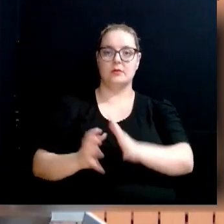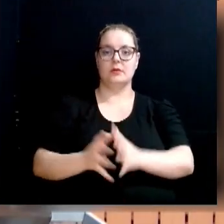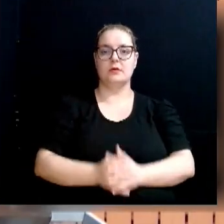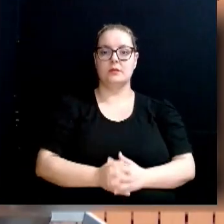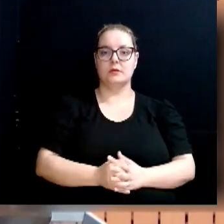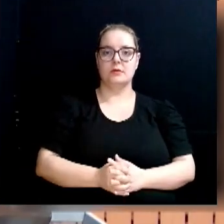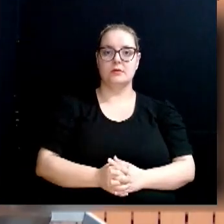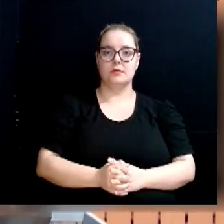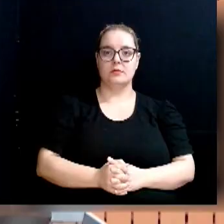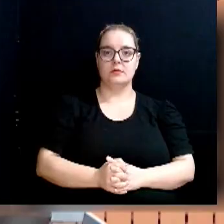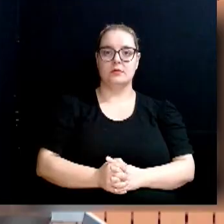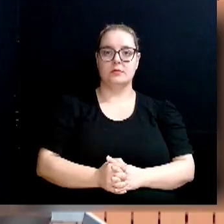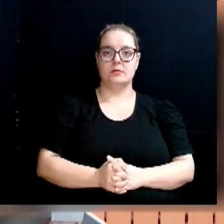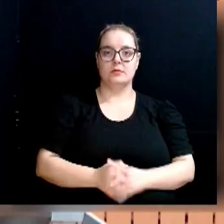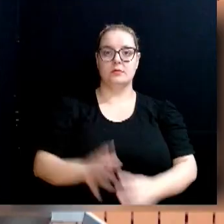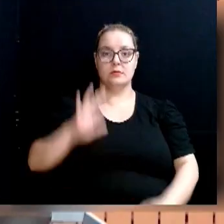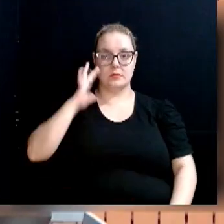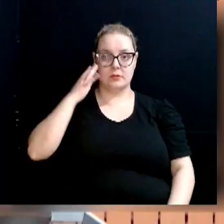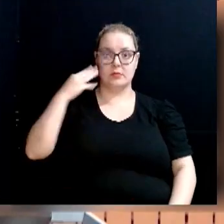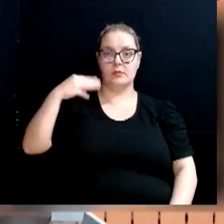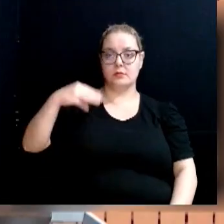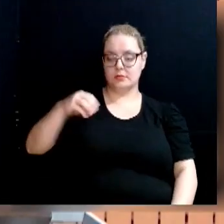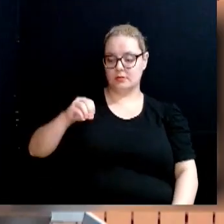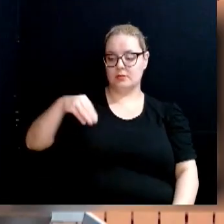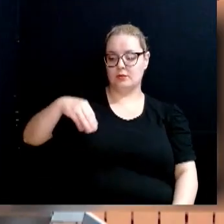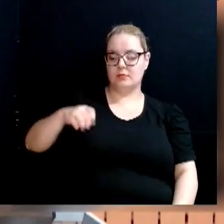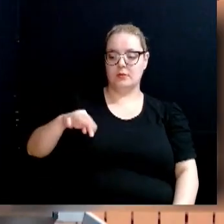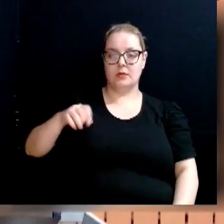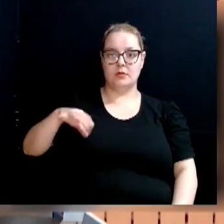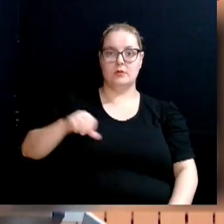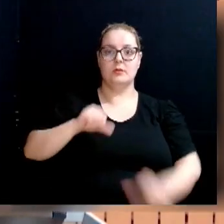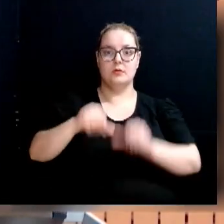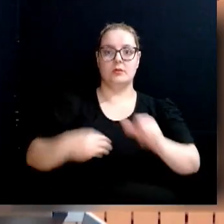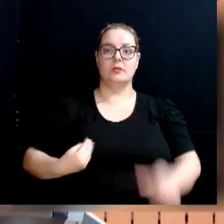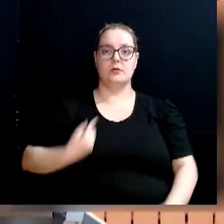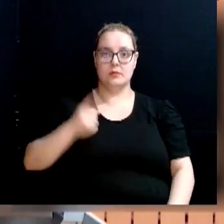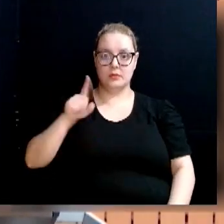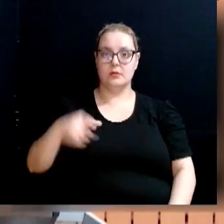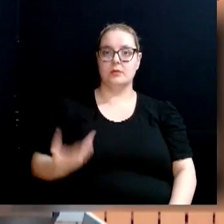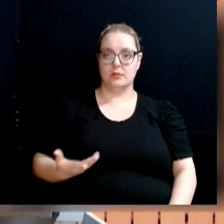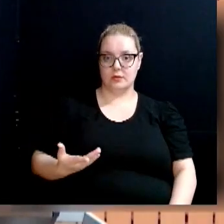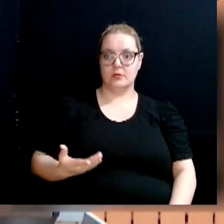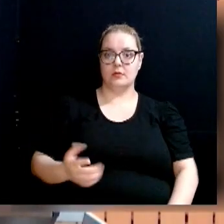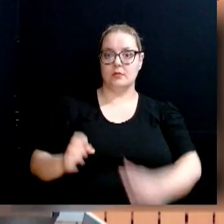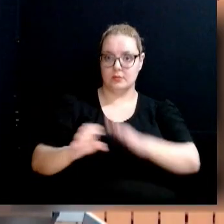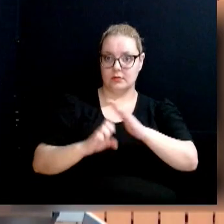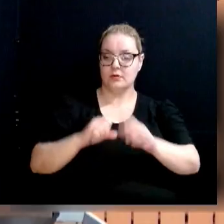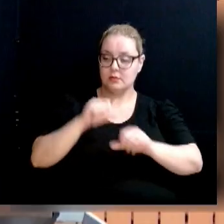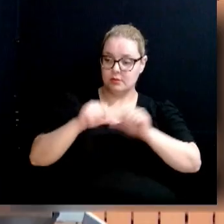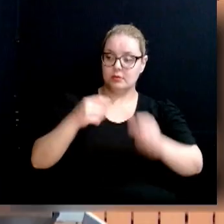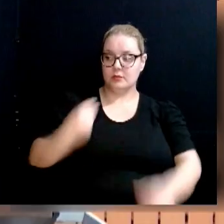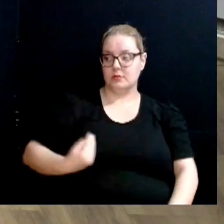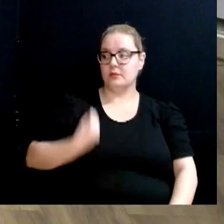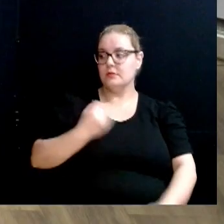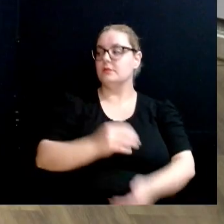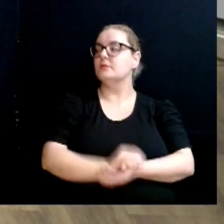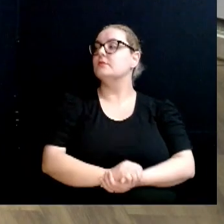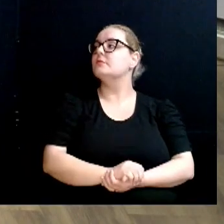Eu acho que o Matuto transformou vidas, eu acho que é para isso que servem as empresas.